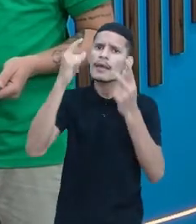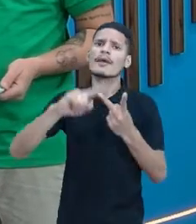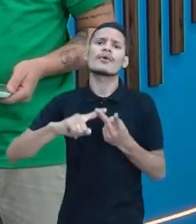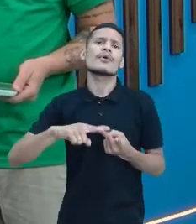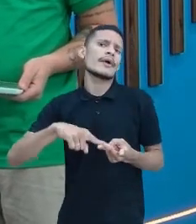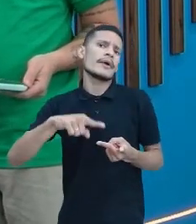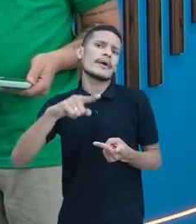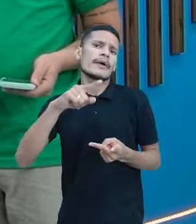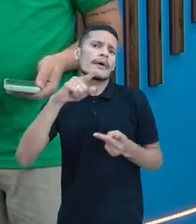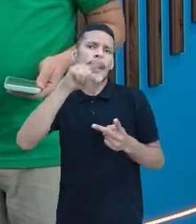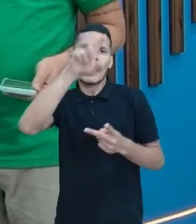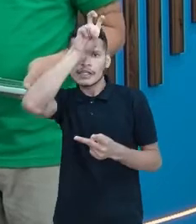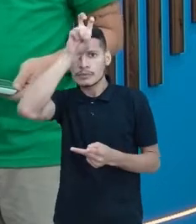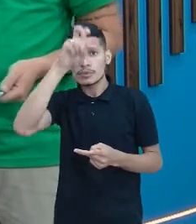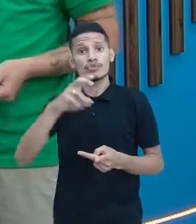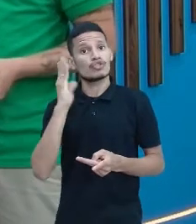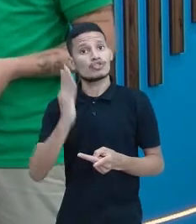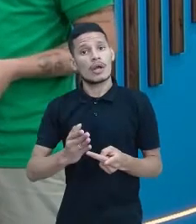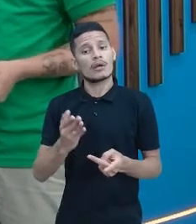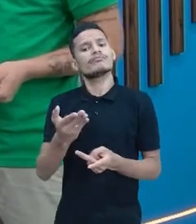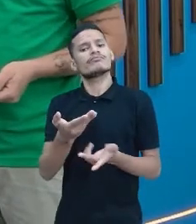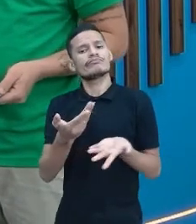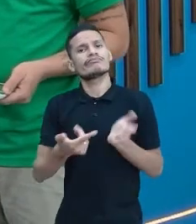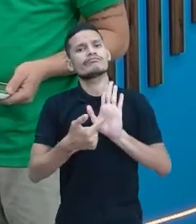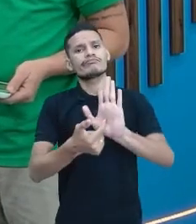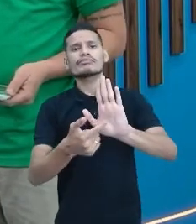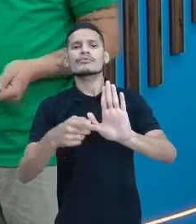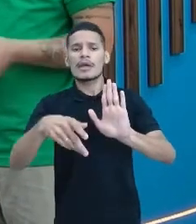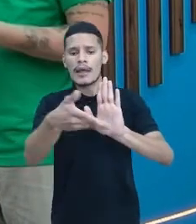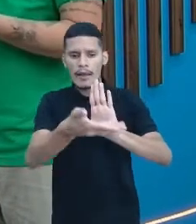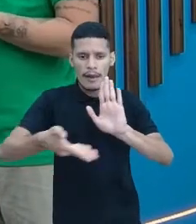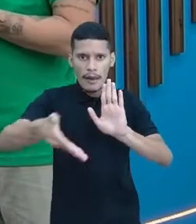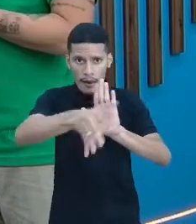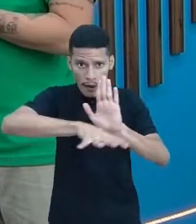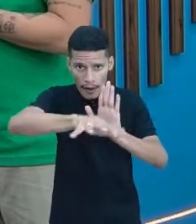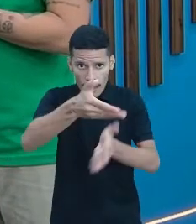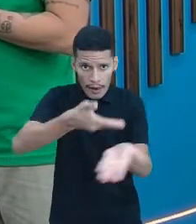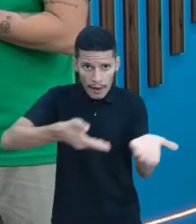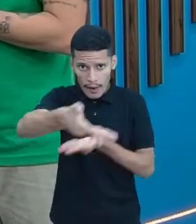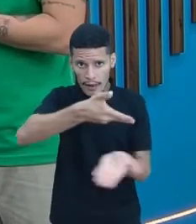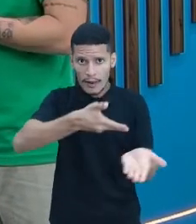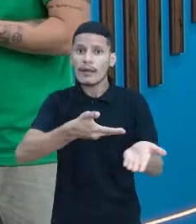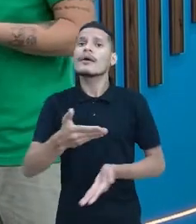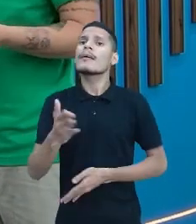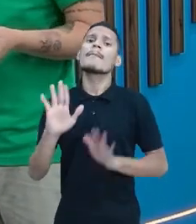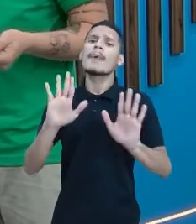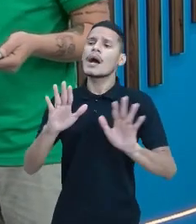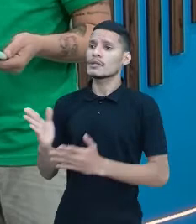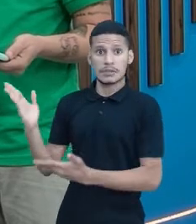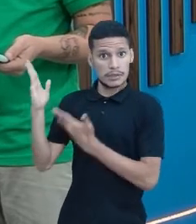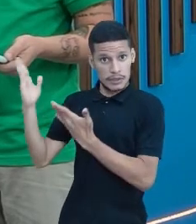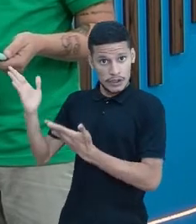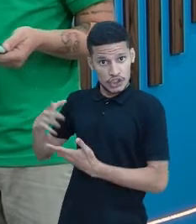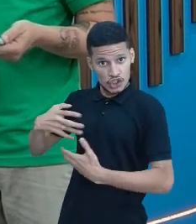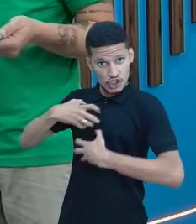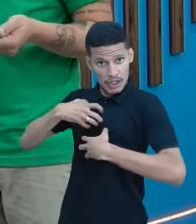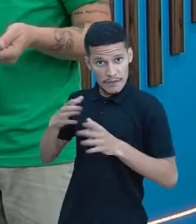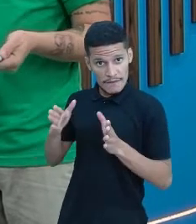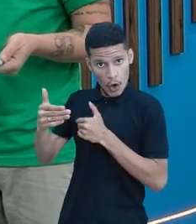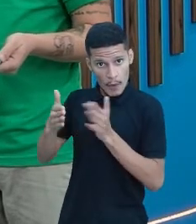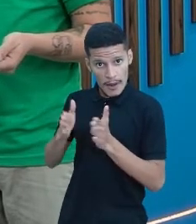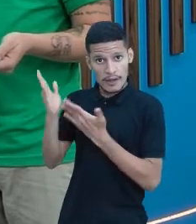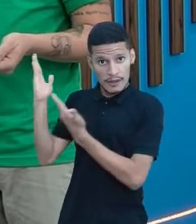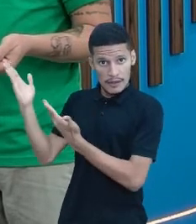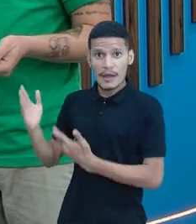justamente para ter os outros elementos que a gente vai ver a partir de agora. Então, quando o triângulo retângulo está dessa forma, você percebe que a